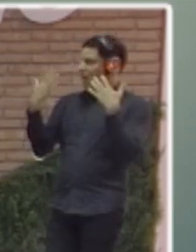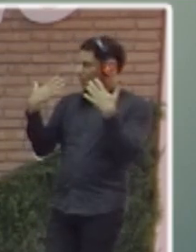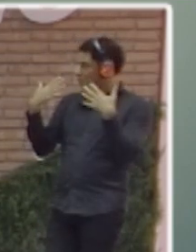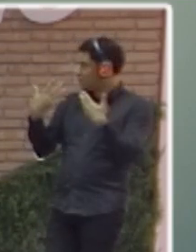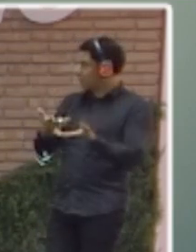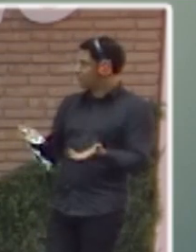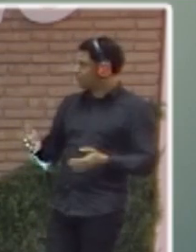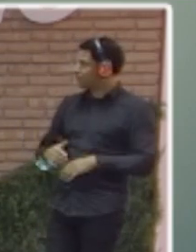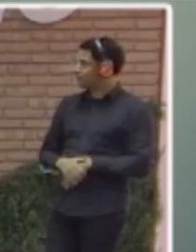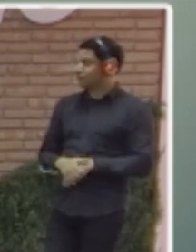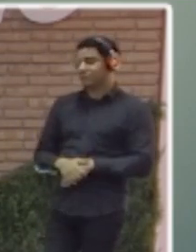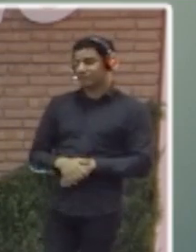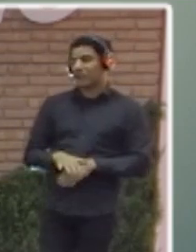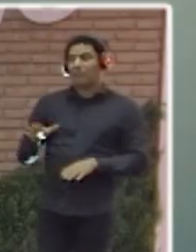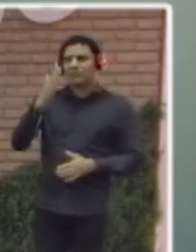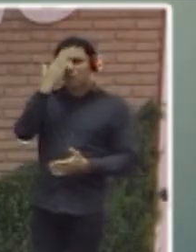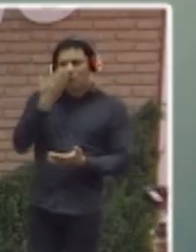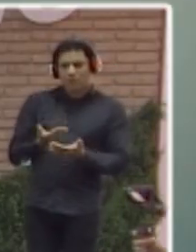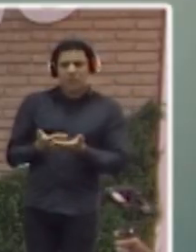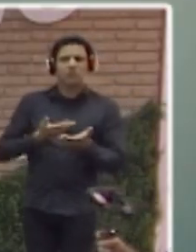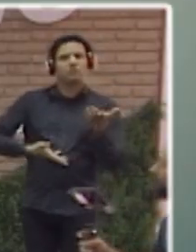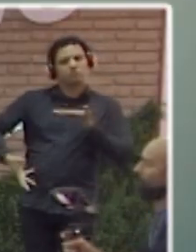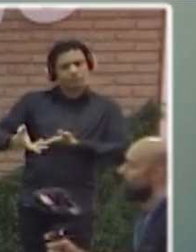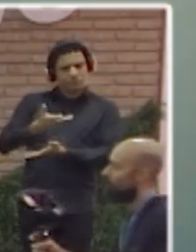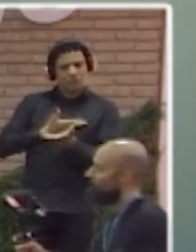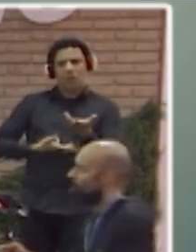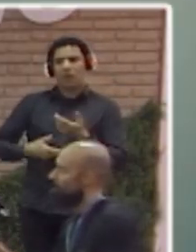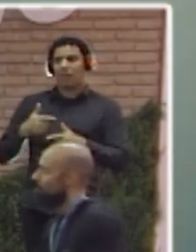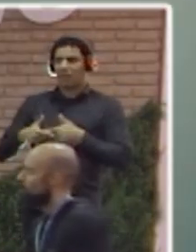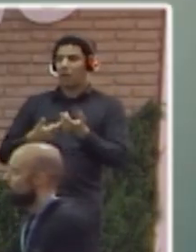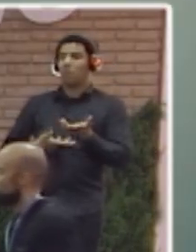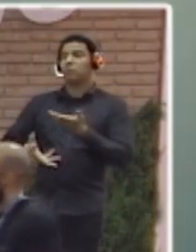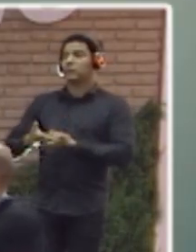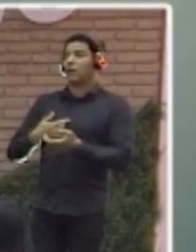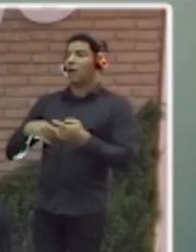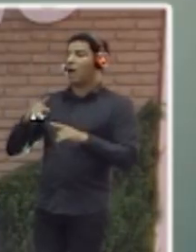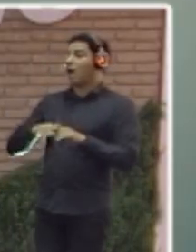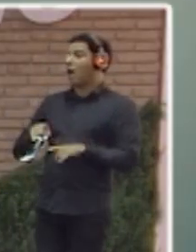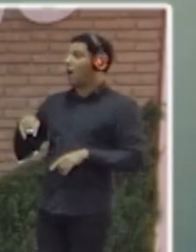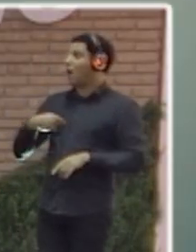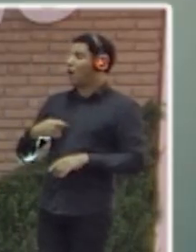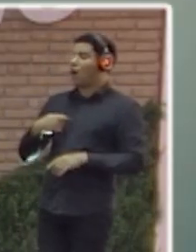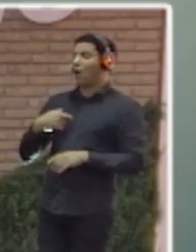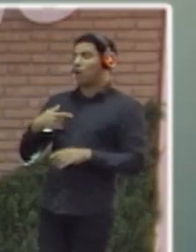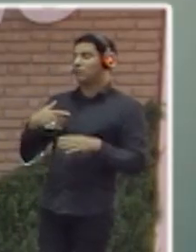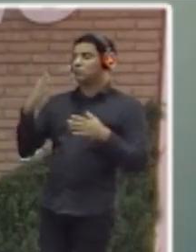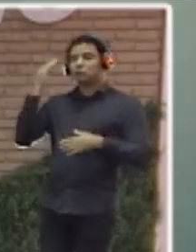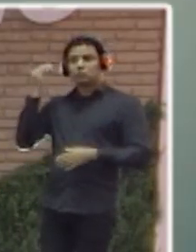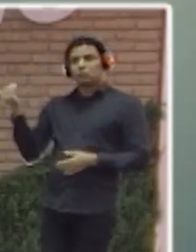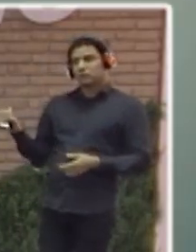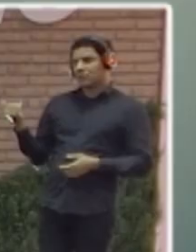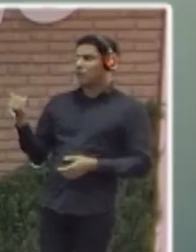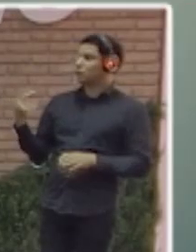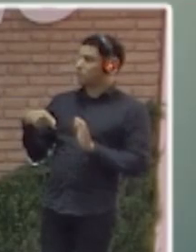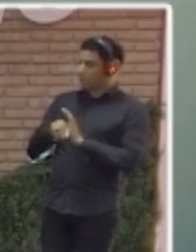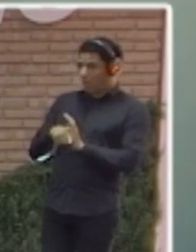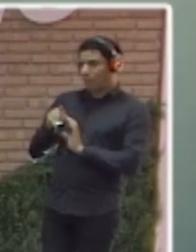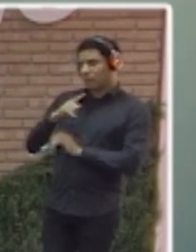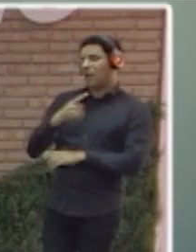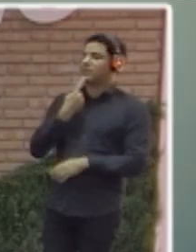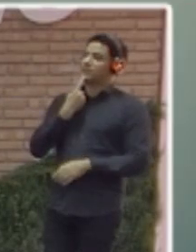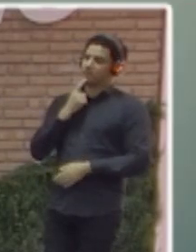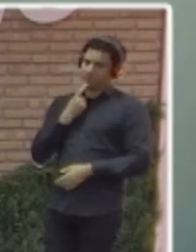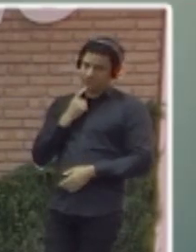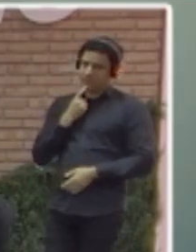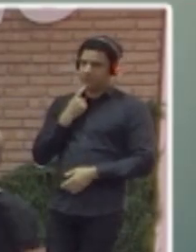Mas a confiança e colaboração foram, na verdade, realmente os grandes fatores de sucesso da Finlândia. Tudo começou